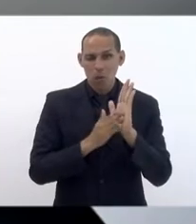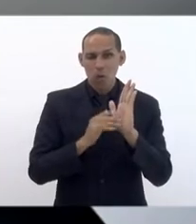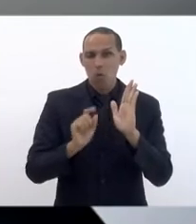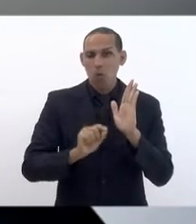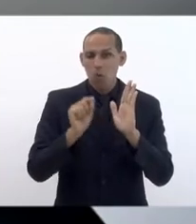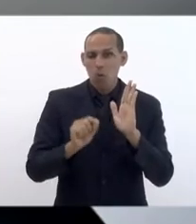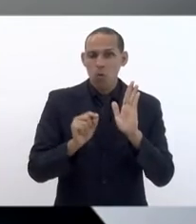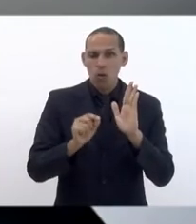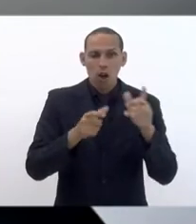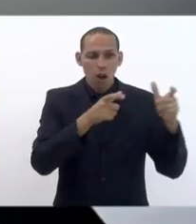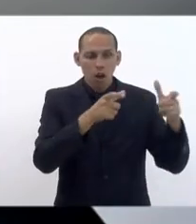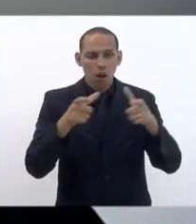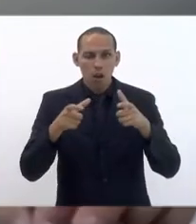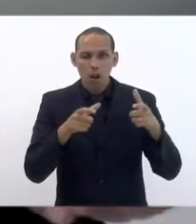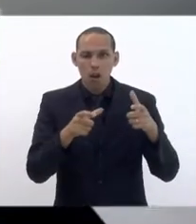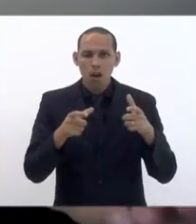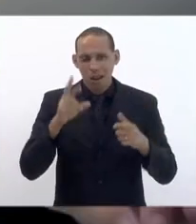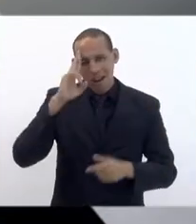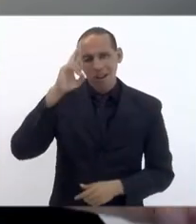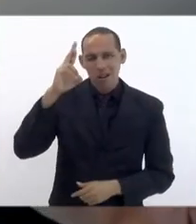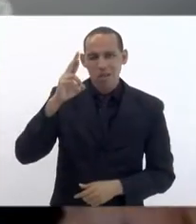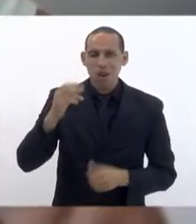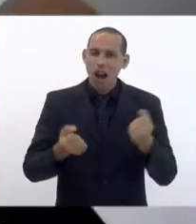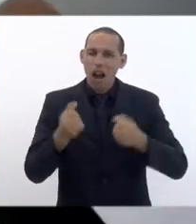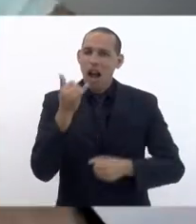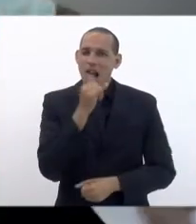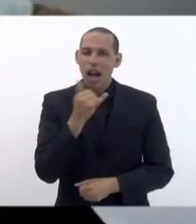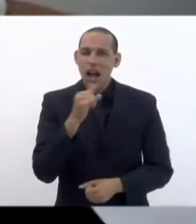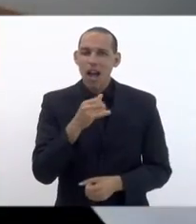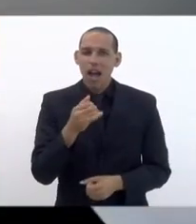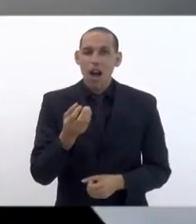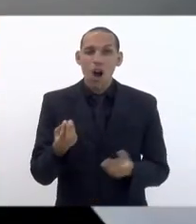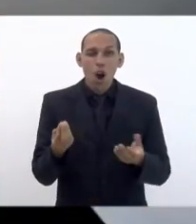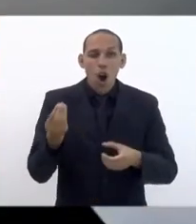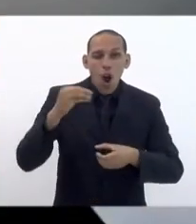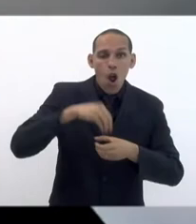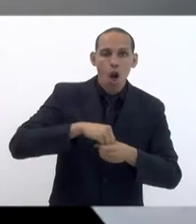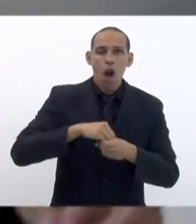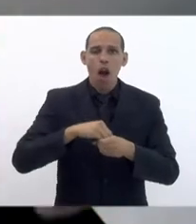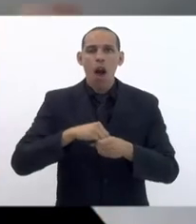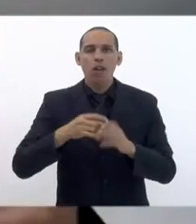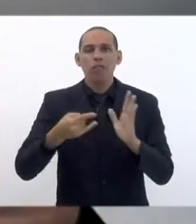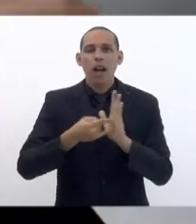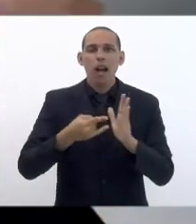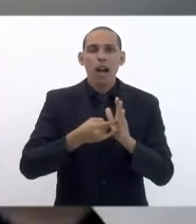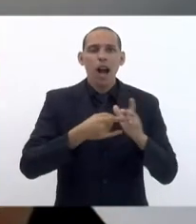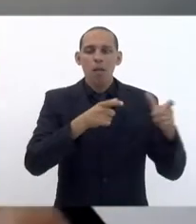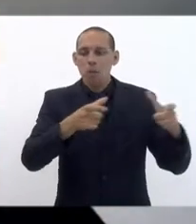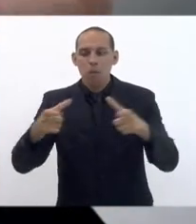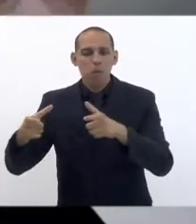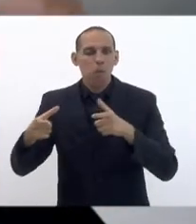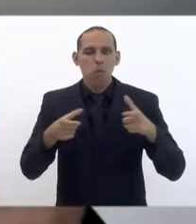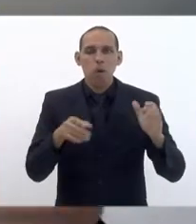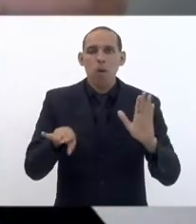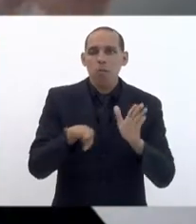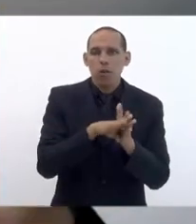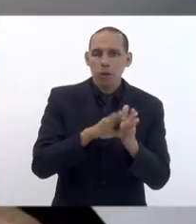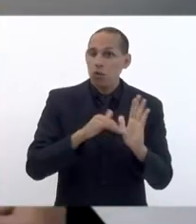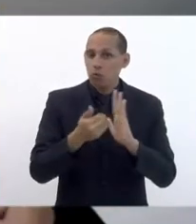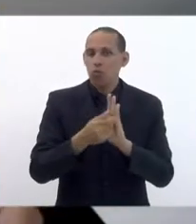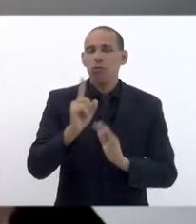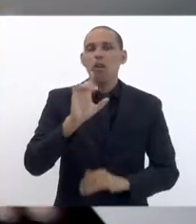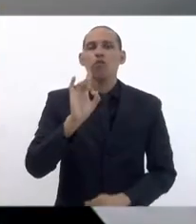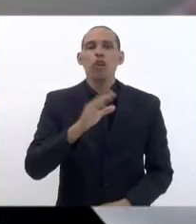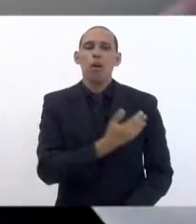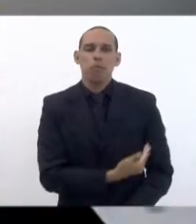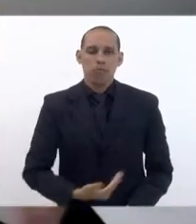as concessionárias de energia elétrica instalem pontos de recarga em todos os estacionamentos. Não é isso. Né? Apenas em estacionamentos de natureza